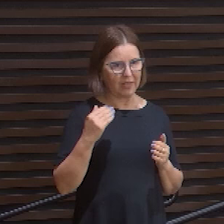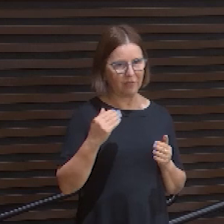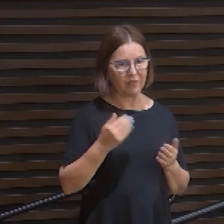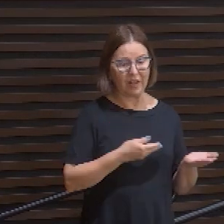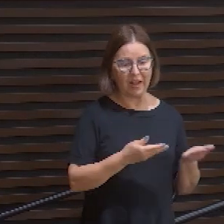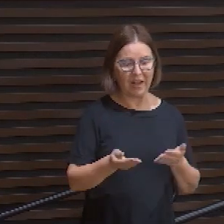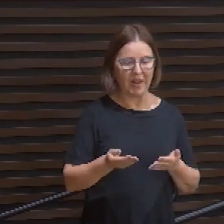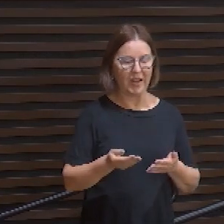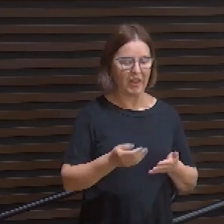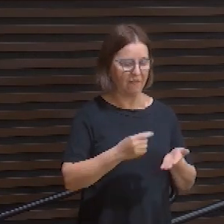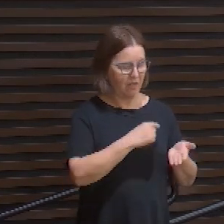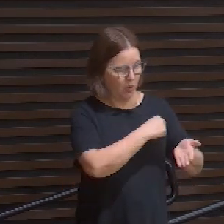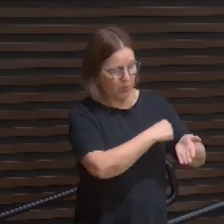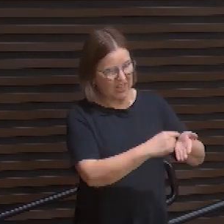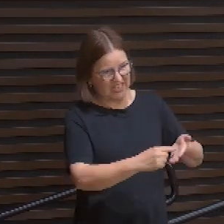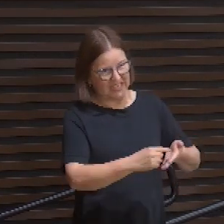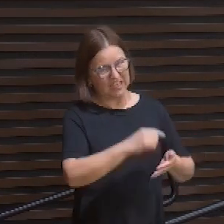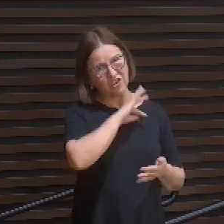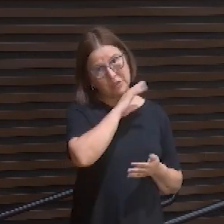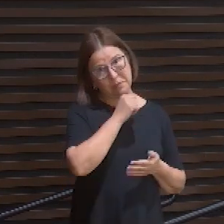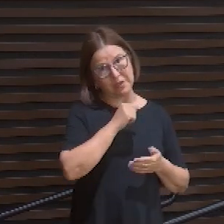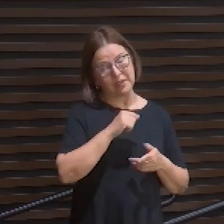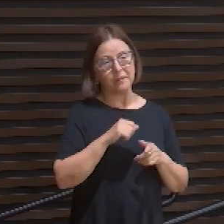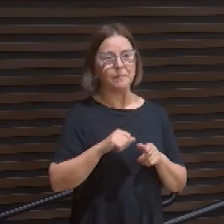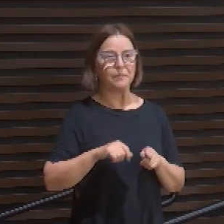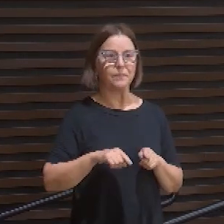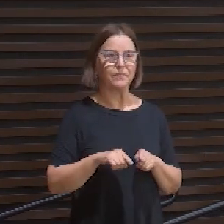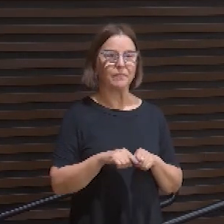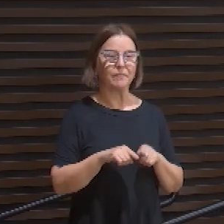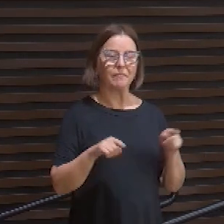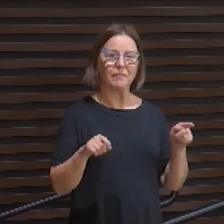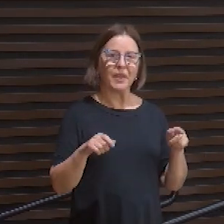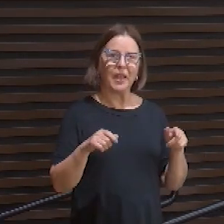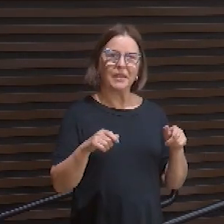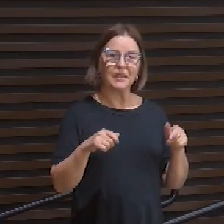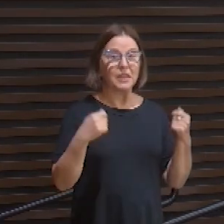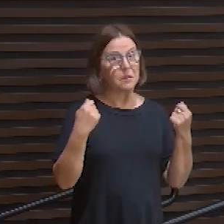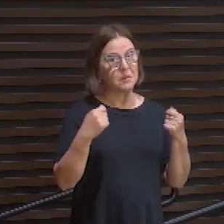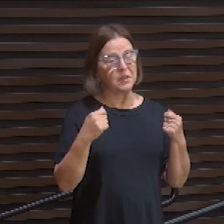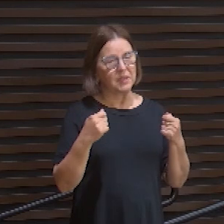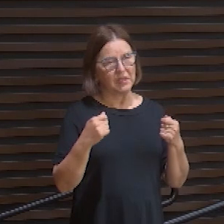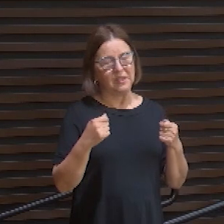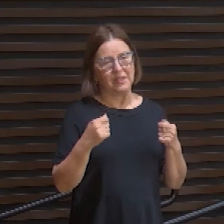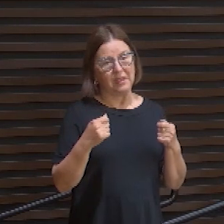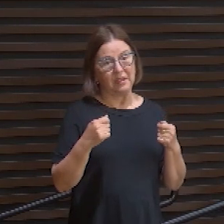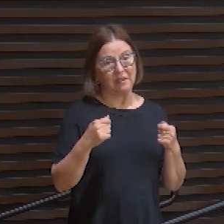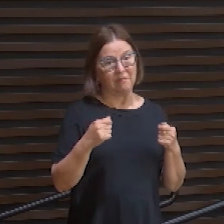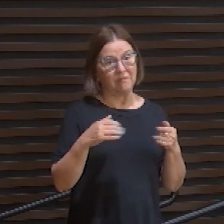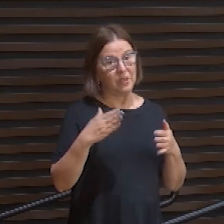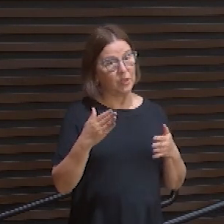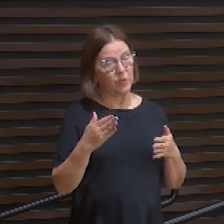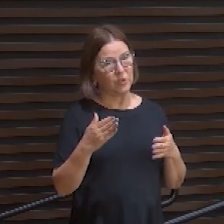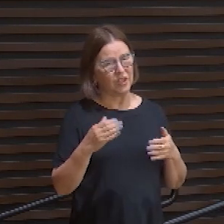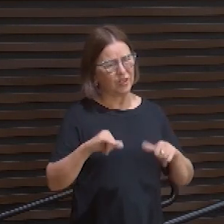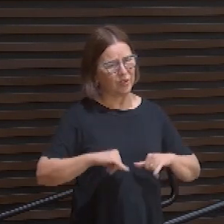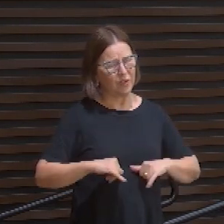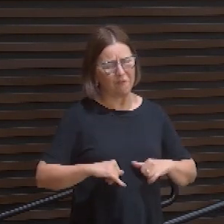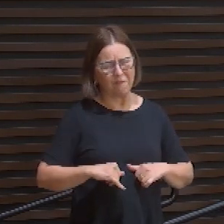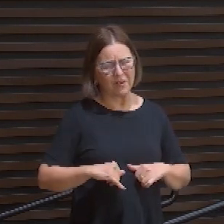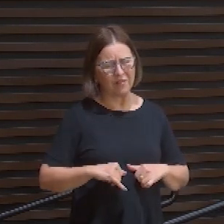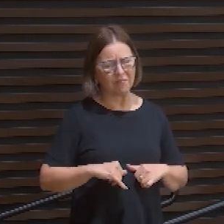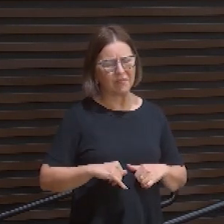Ora, nesse caso seria necessário que ele tivesse sofrido muitas vezes desde a fundação do